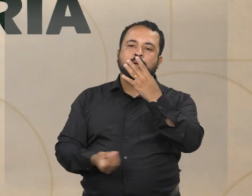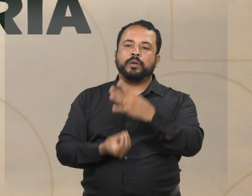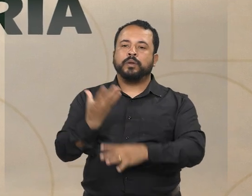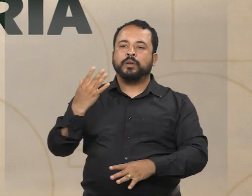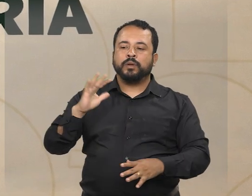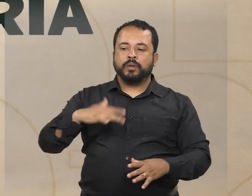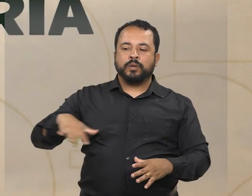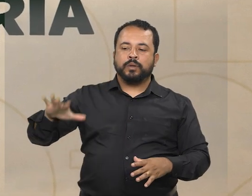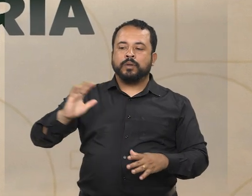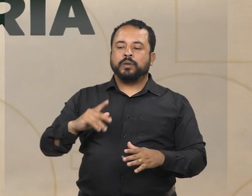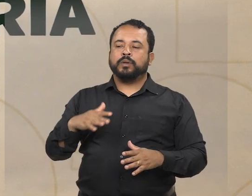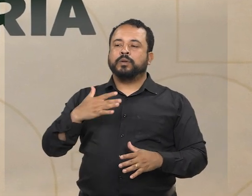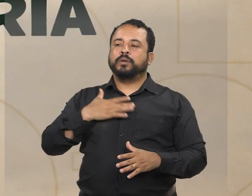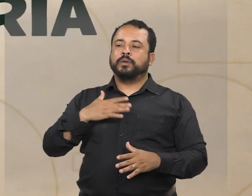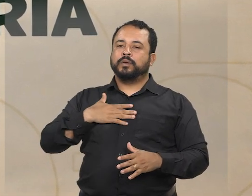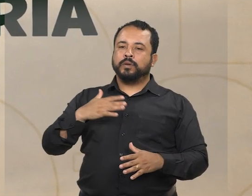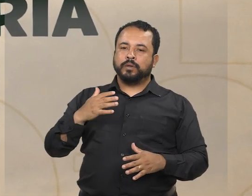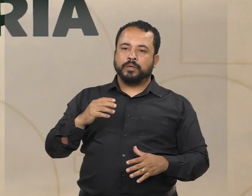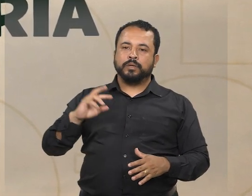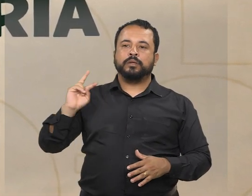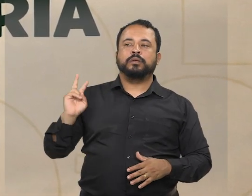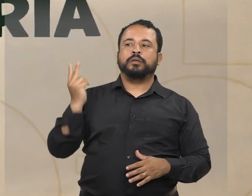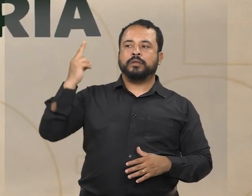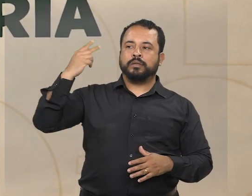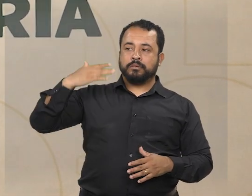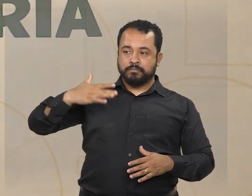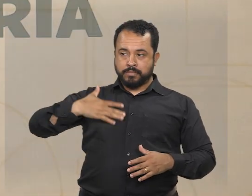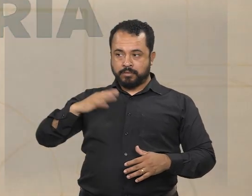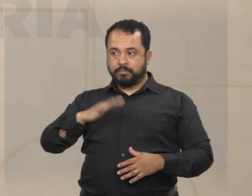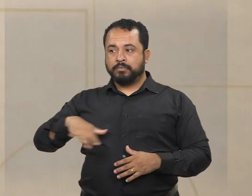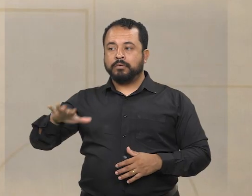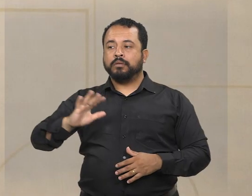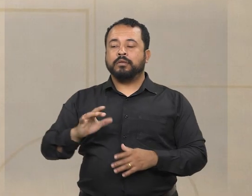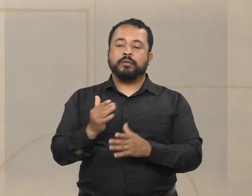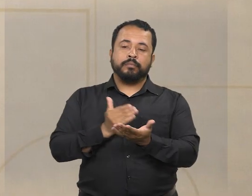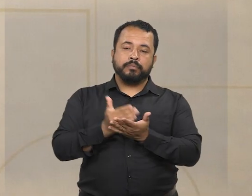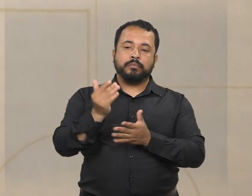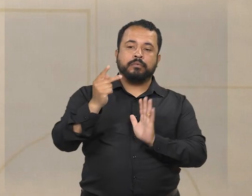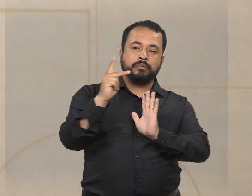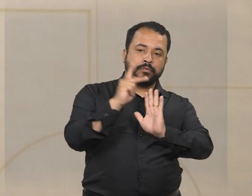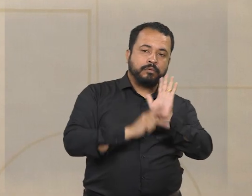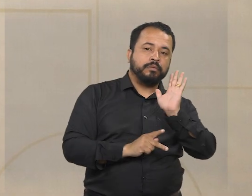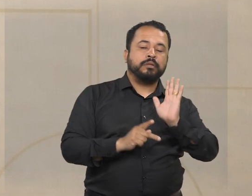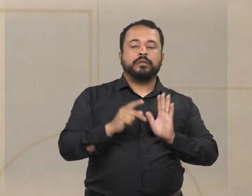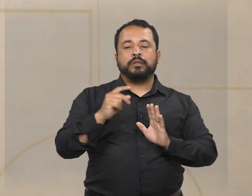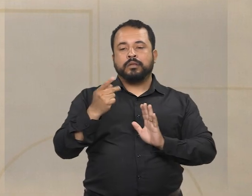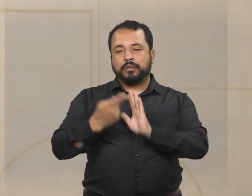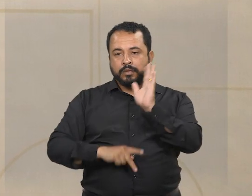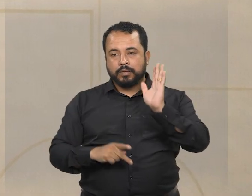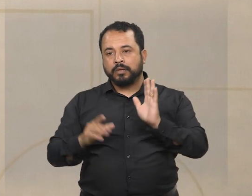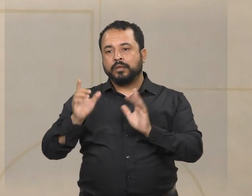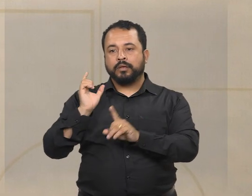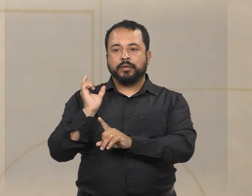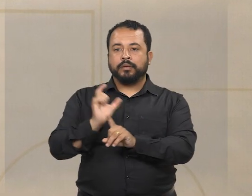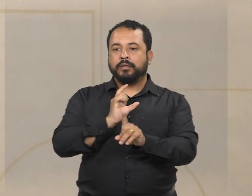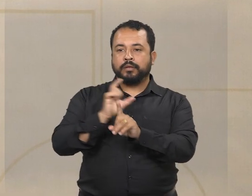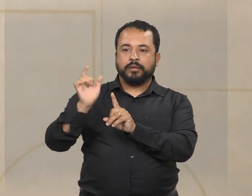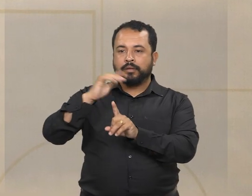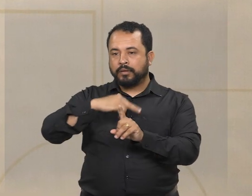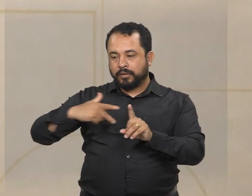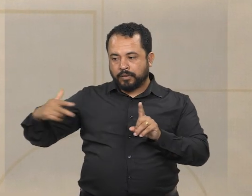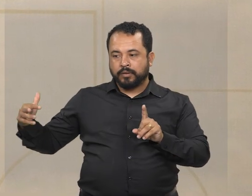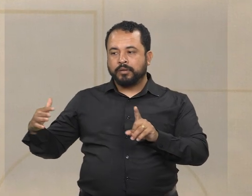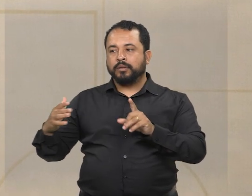agora é o Nosso Chão, Nossa História. O nome é bem sugestivo e traz a essência da iniciativa, a reparação dos danos morais